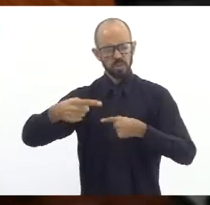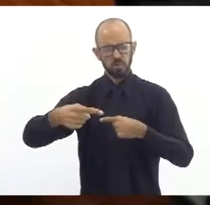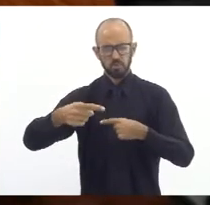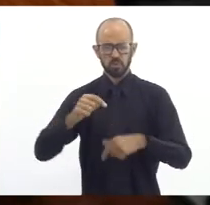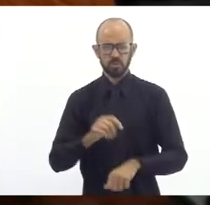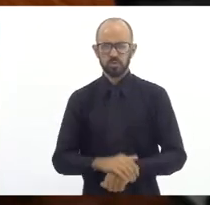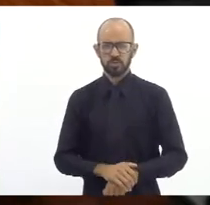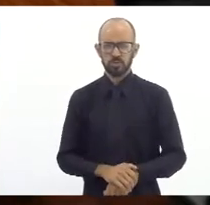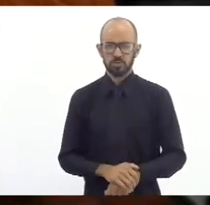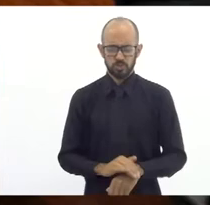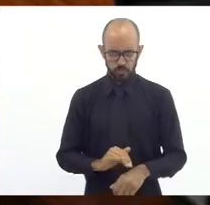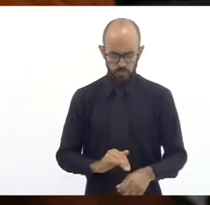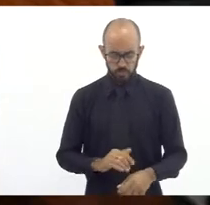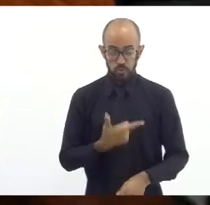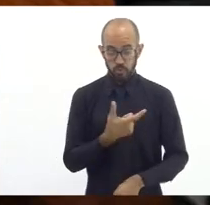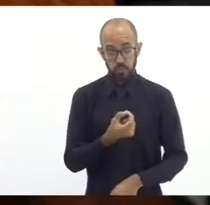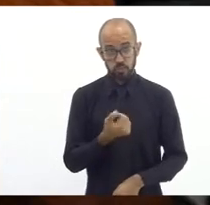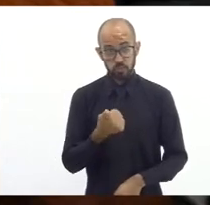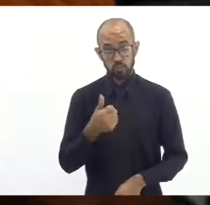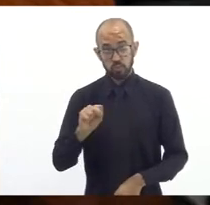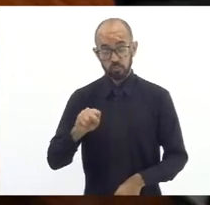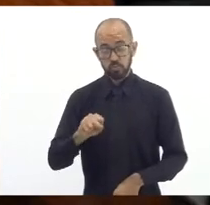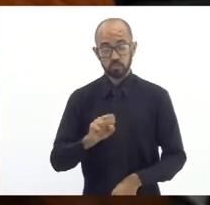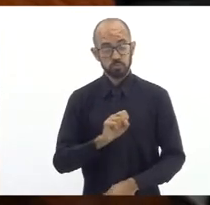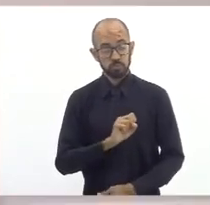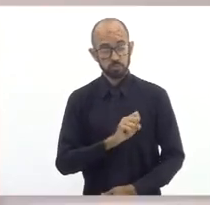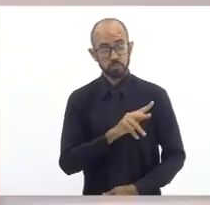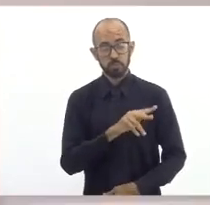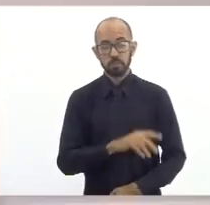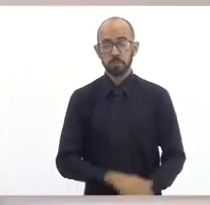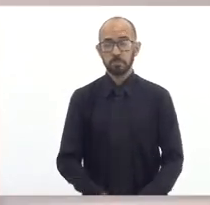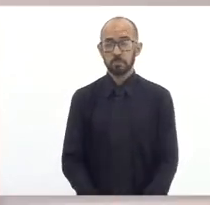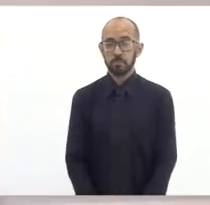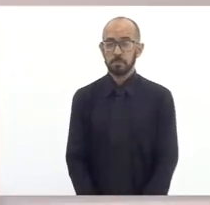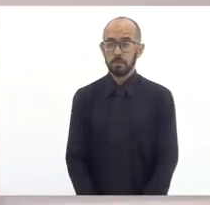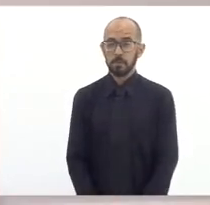depois. 2018. É.